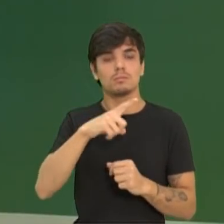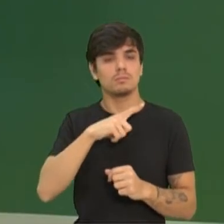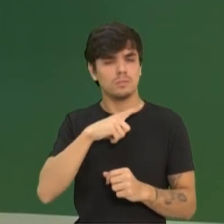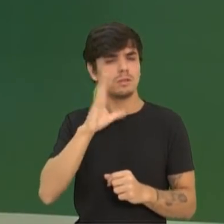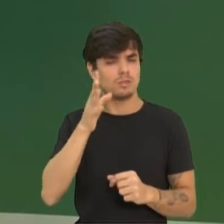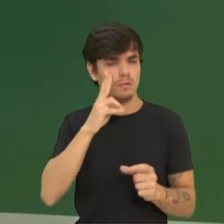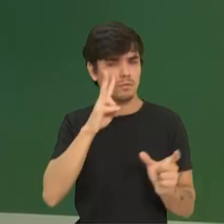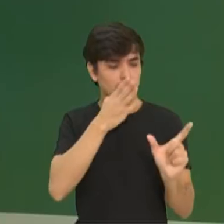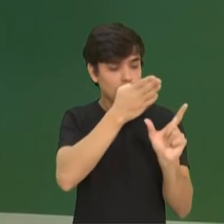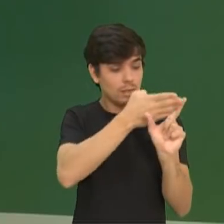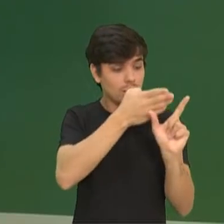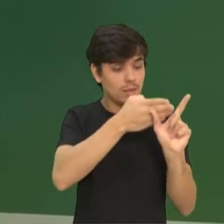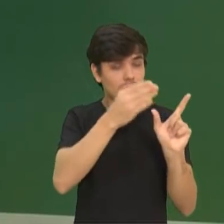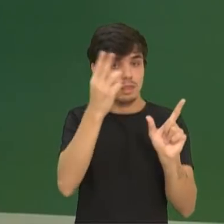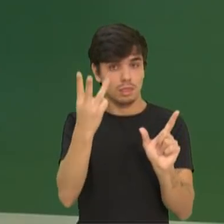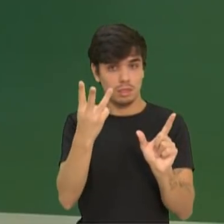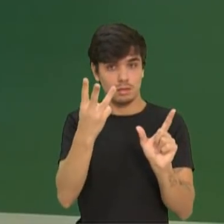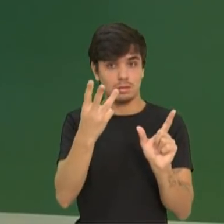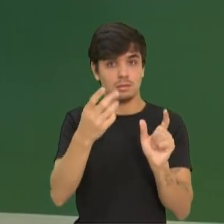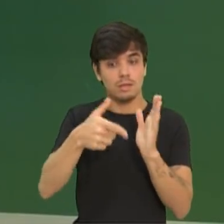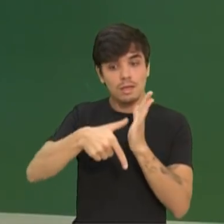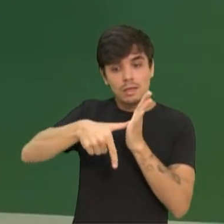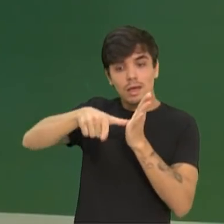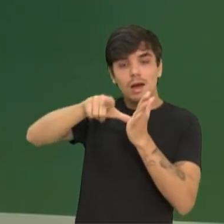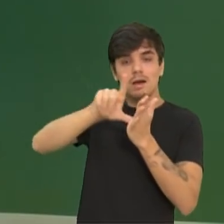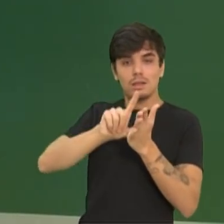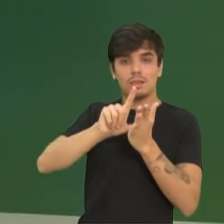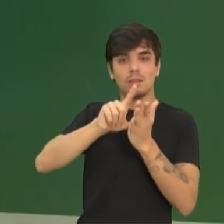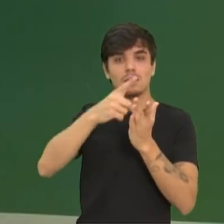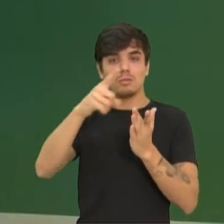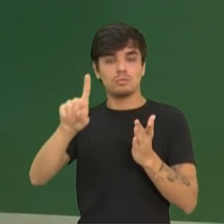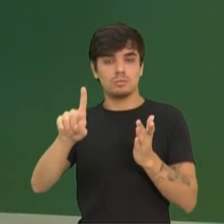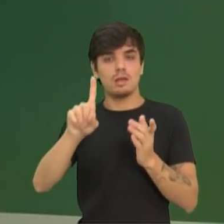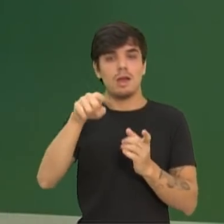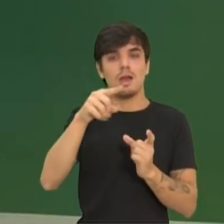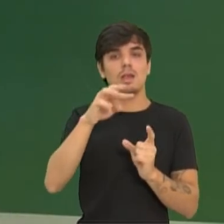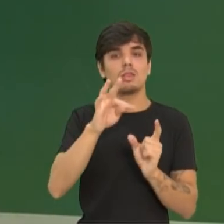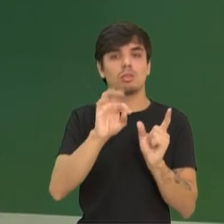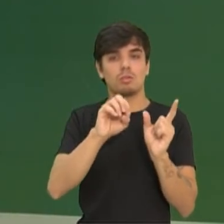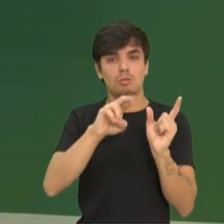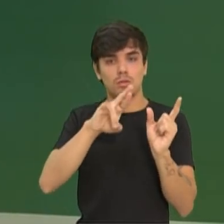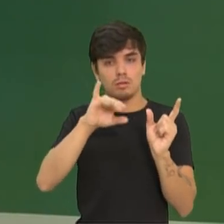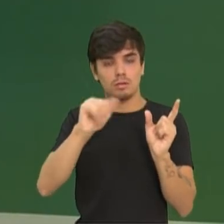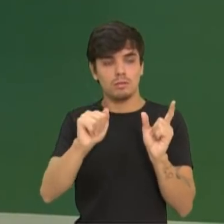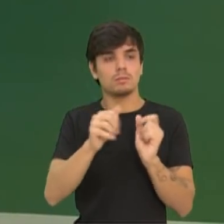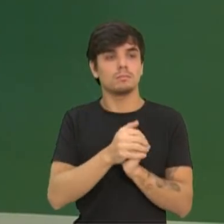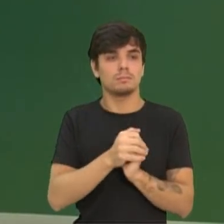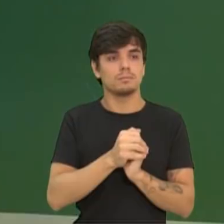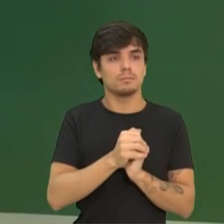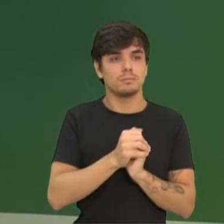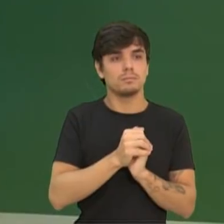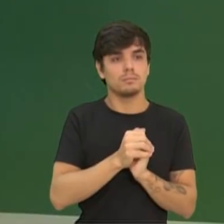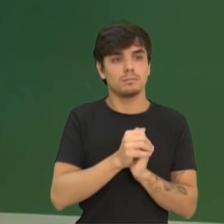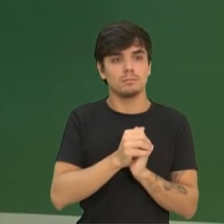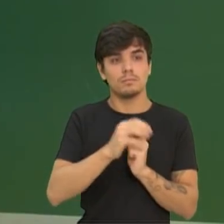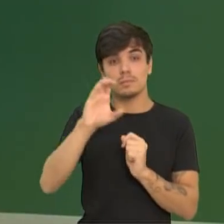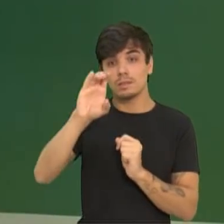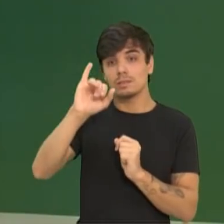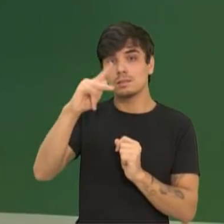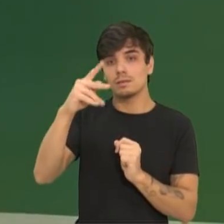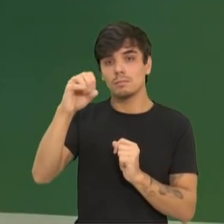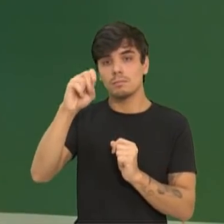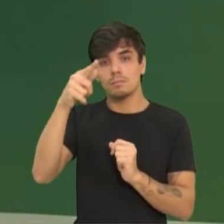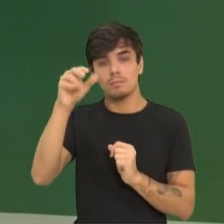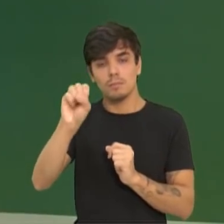3 sílabas e a antepenúltima é a tônica. Cipós, 2 sílabas e a última